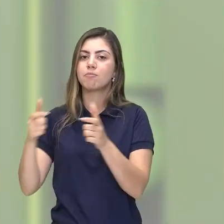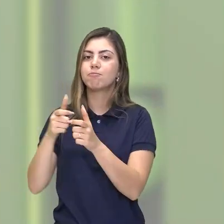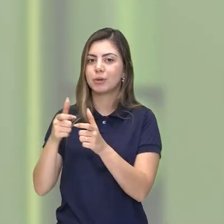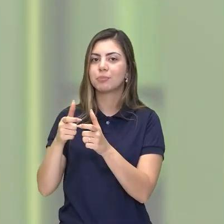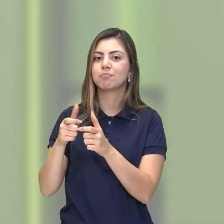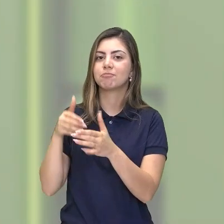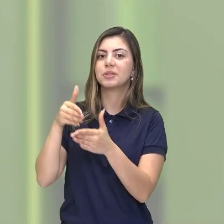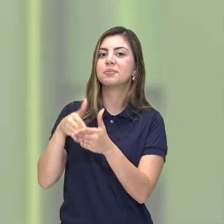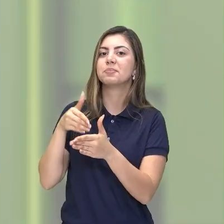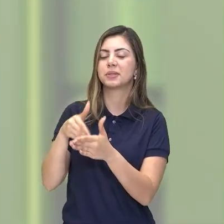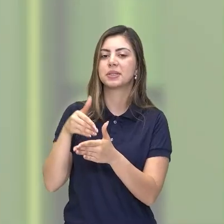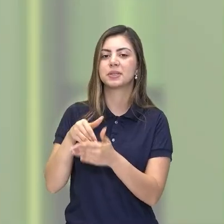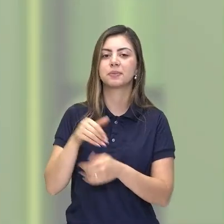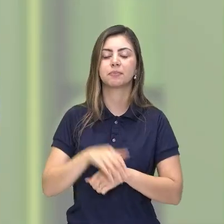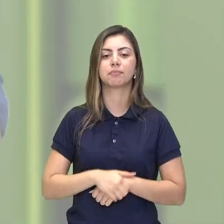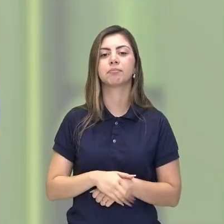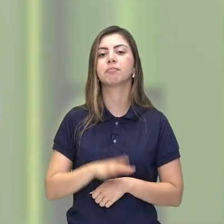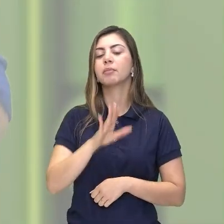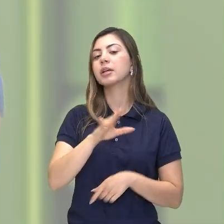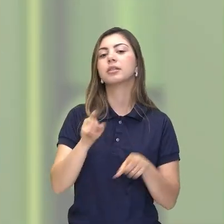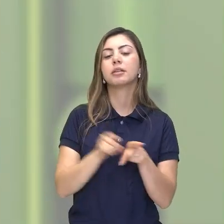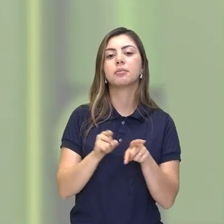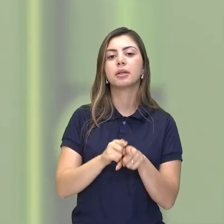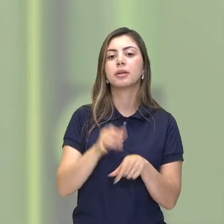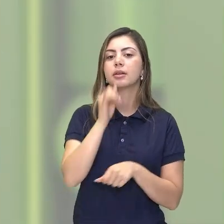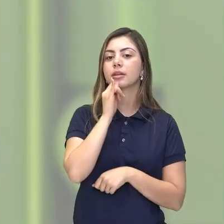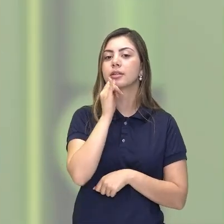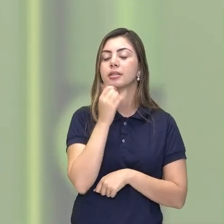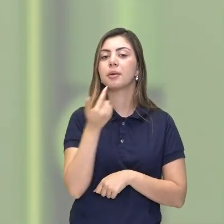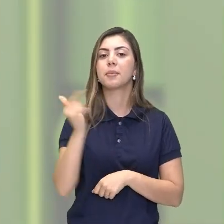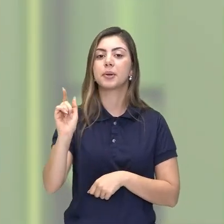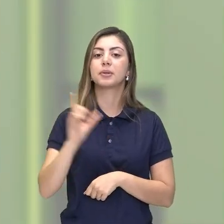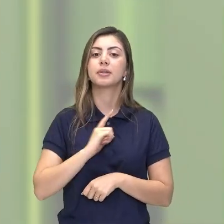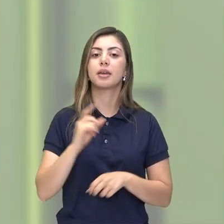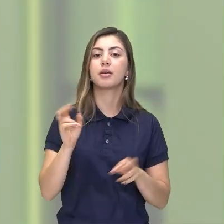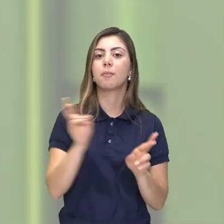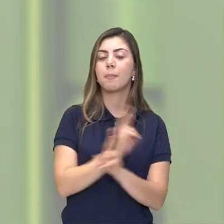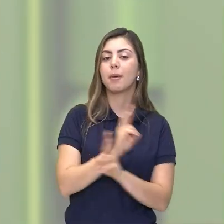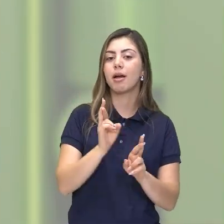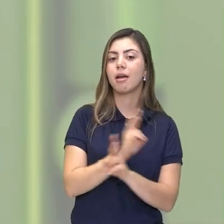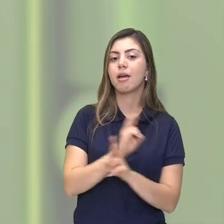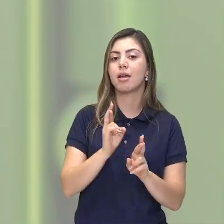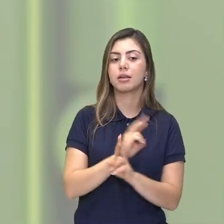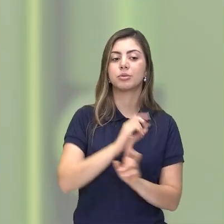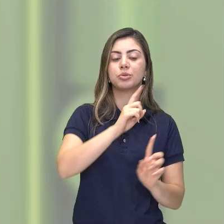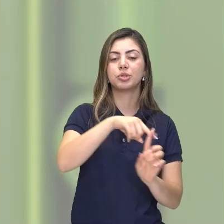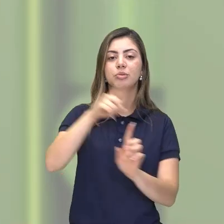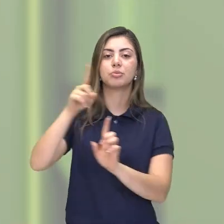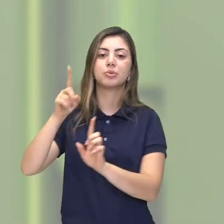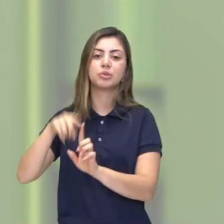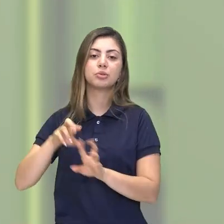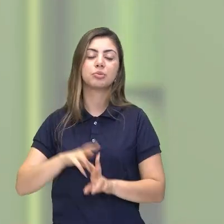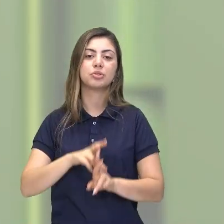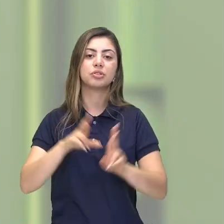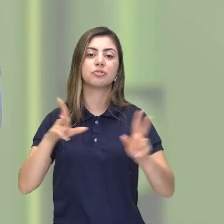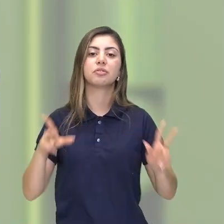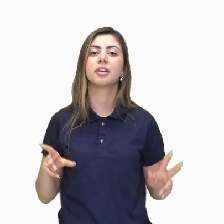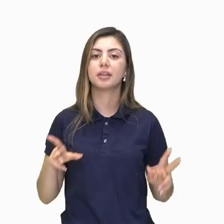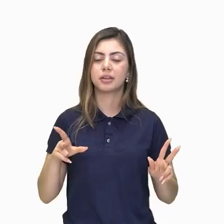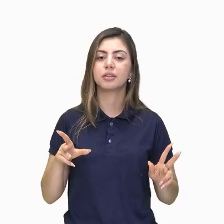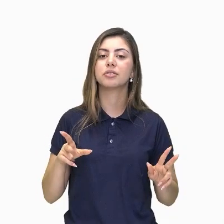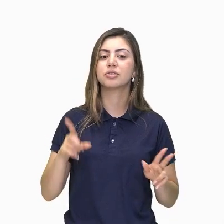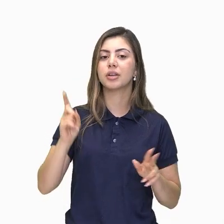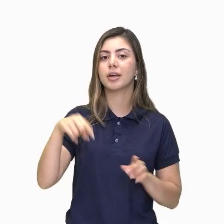E também temos um outro exemplo de relação interespecífica desarmônica, que é o